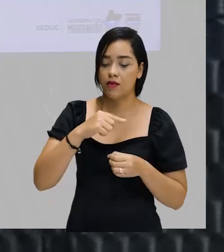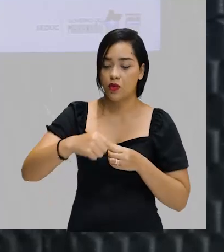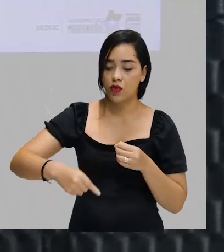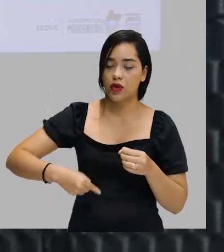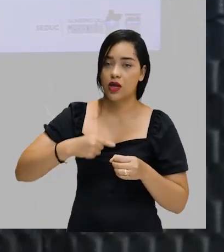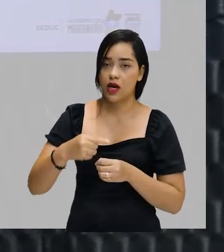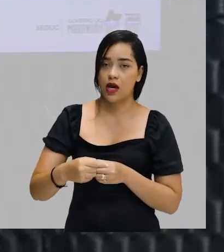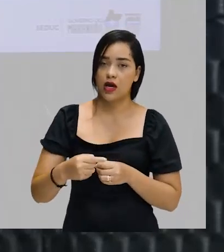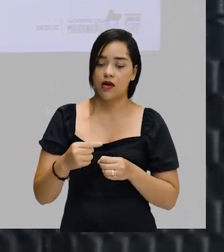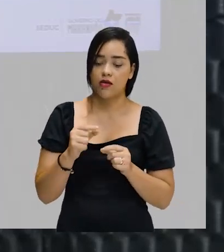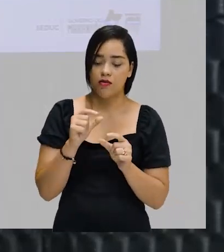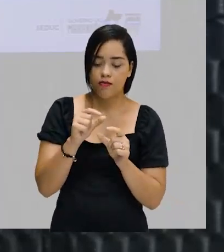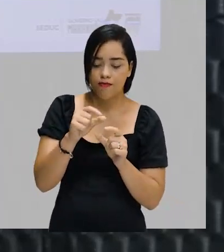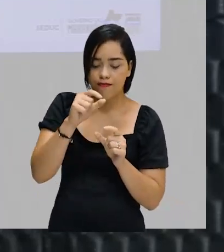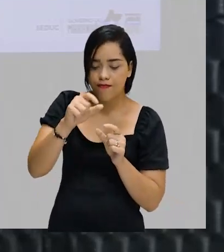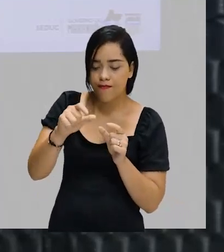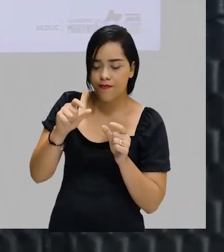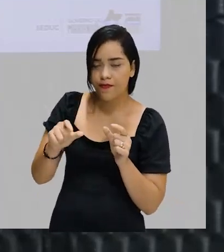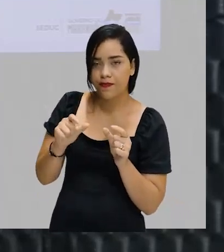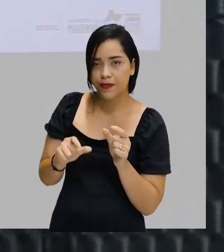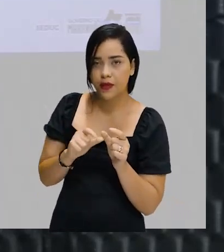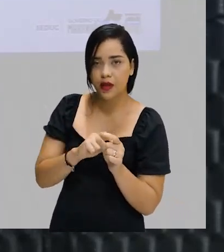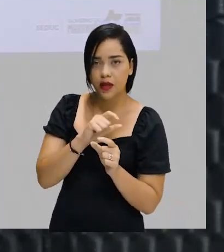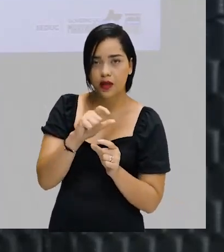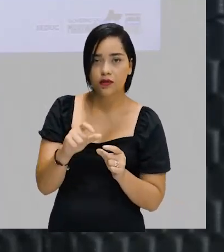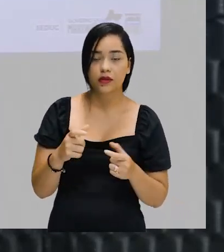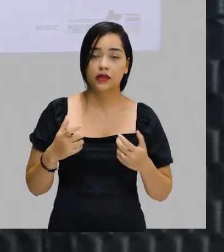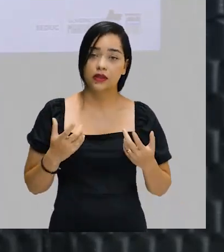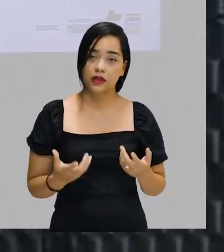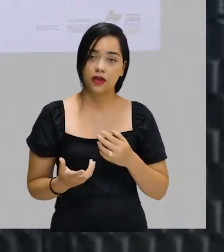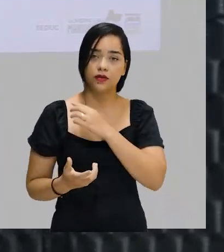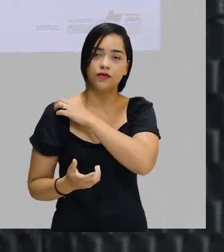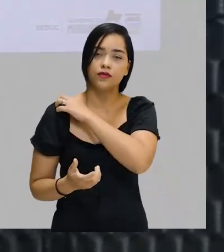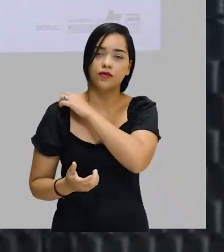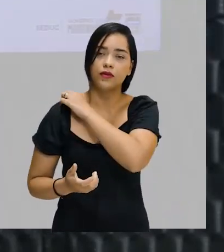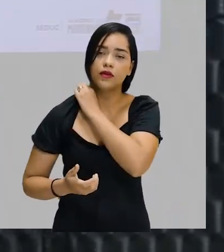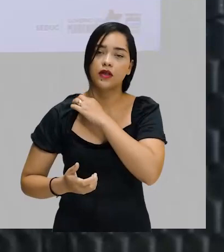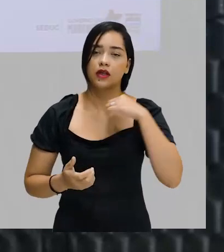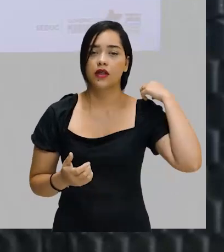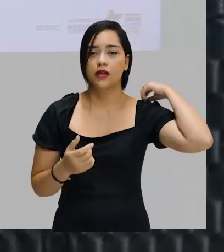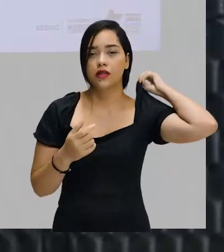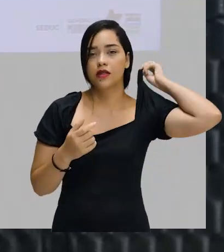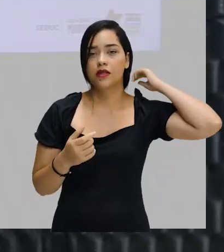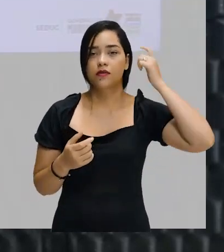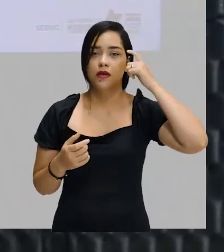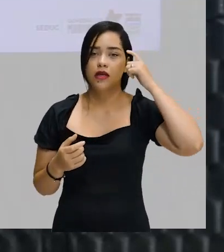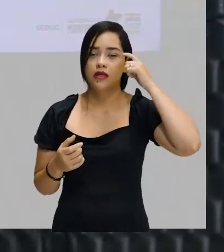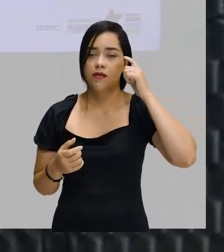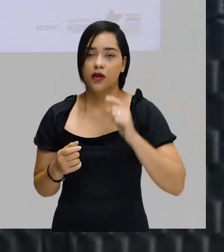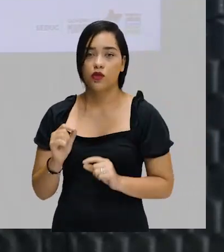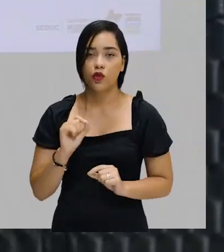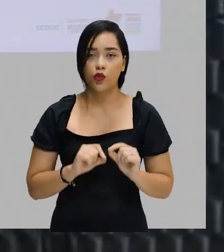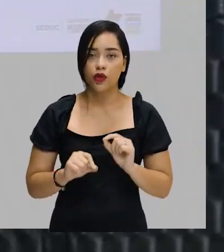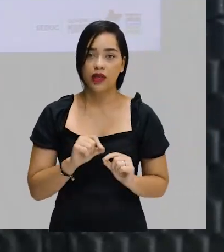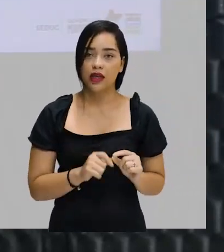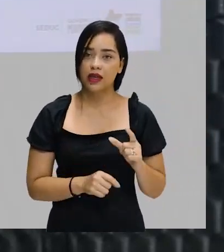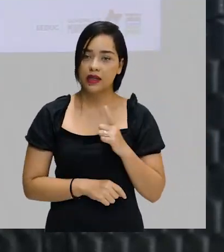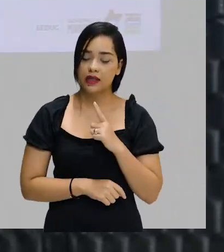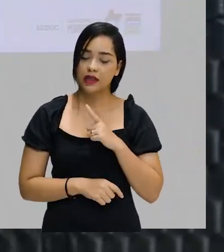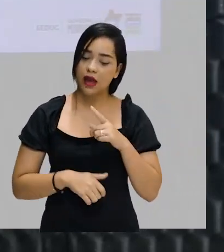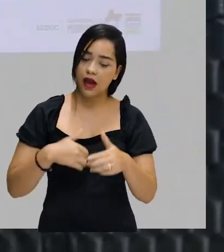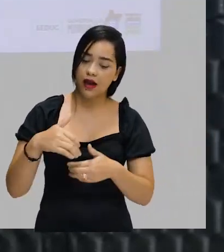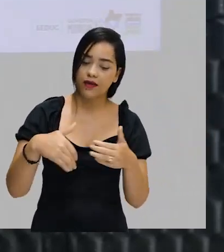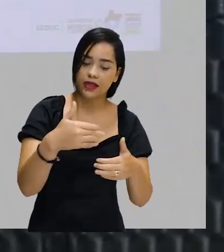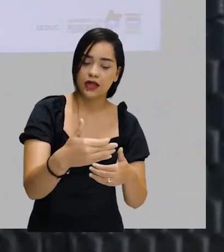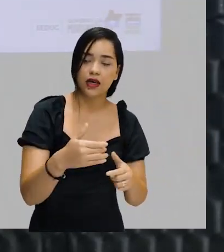átomos, pequenas partículas, certo? Então, essa ideia de átomos, ela começou a